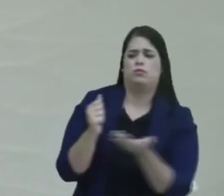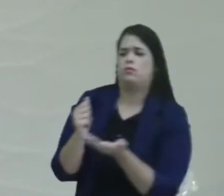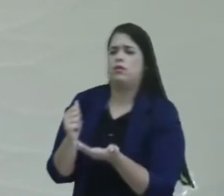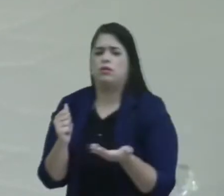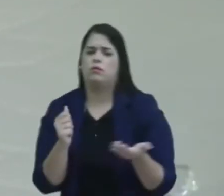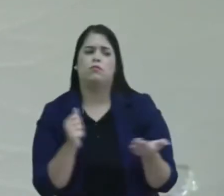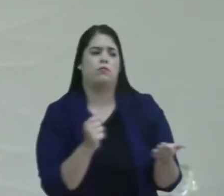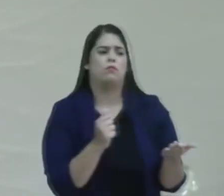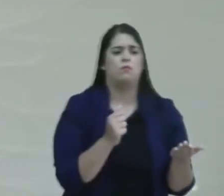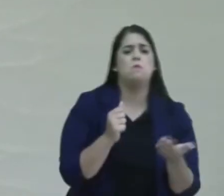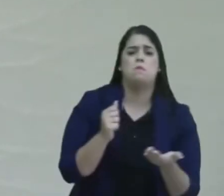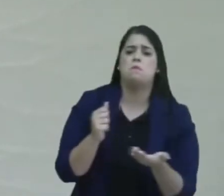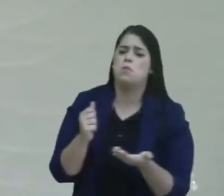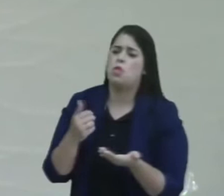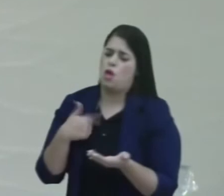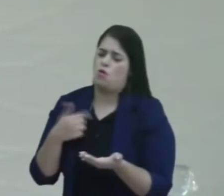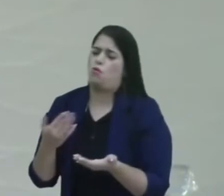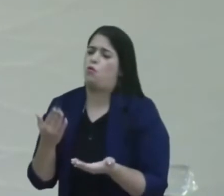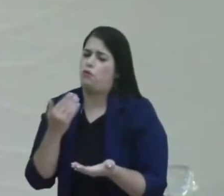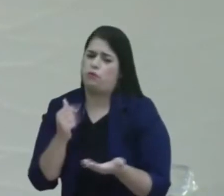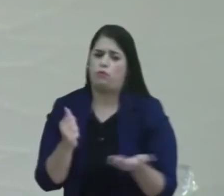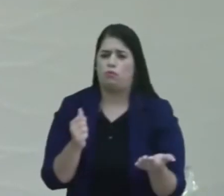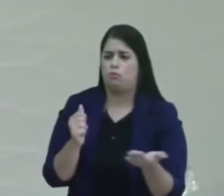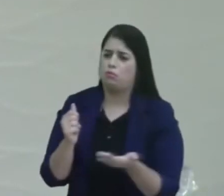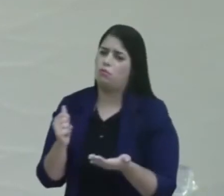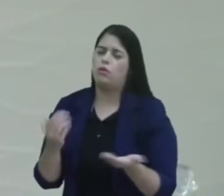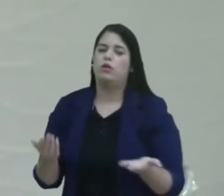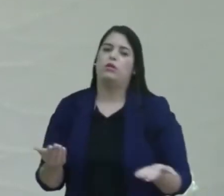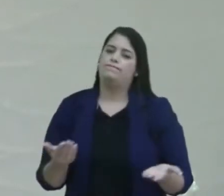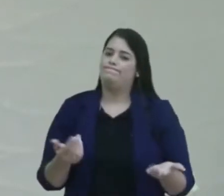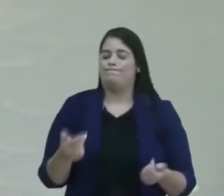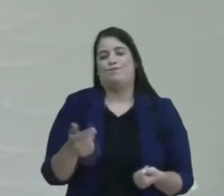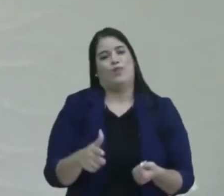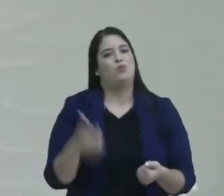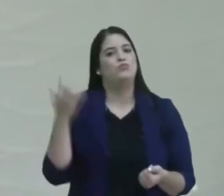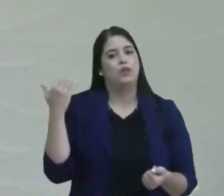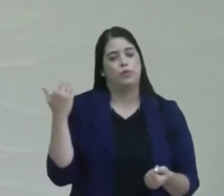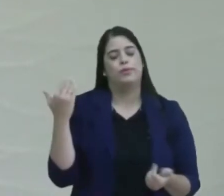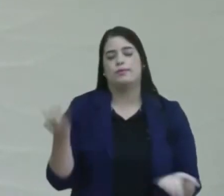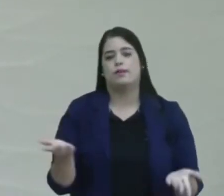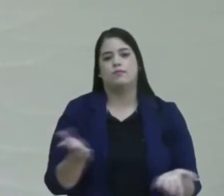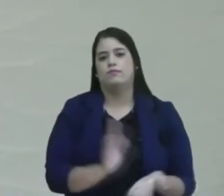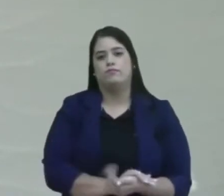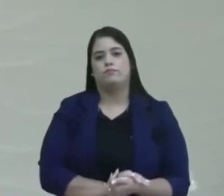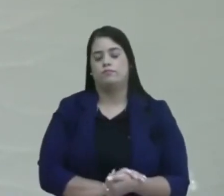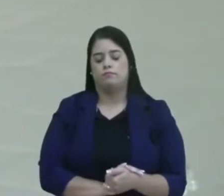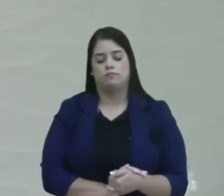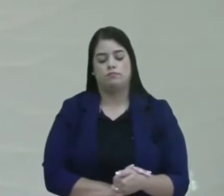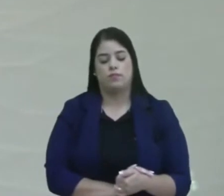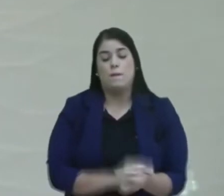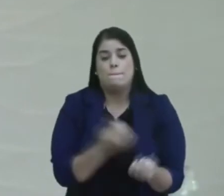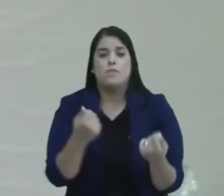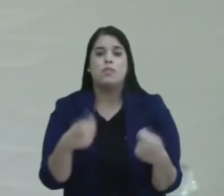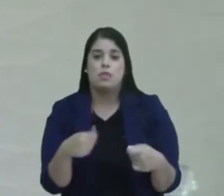cidade, vê pessoas pedindo, isso não existia nos governos do PT, tanto criticado por alguns aqui. Então, a gente